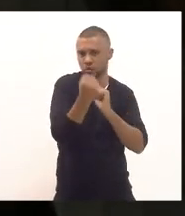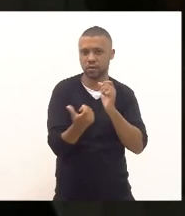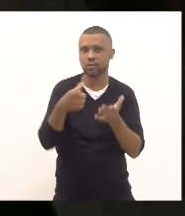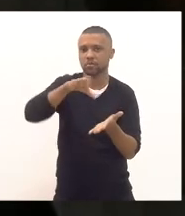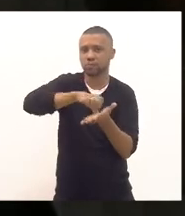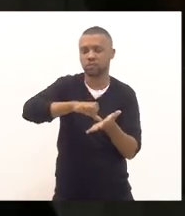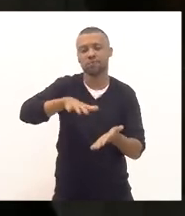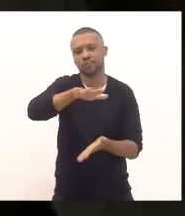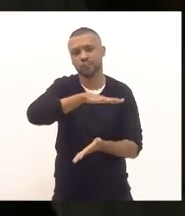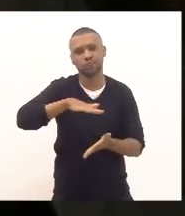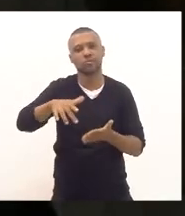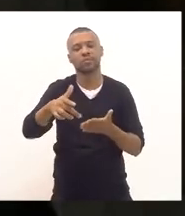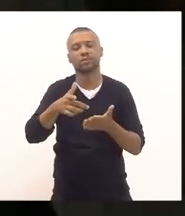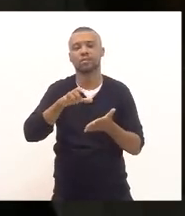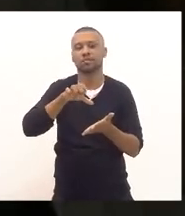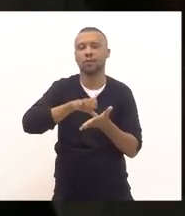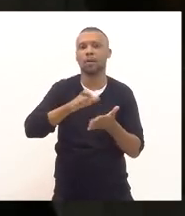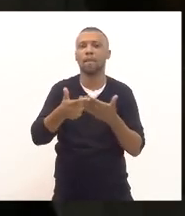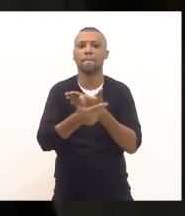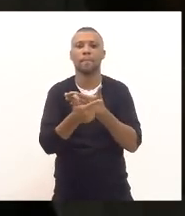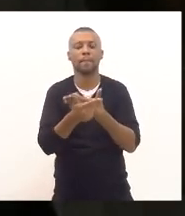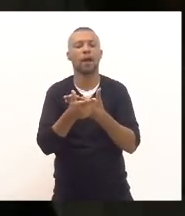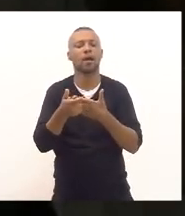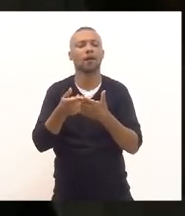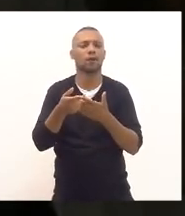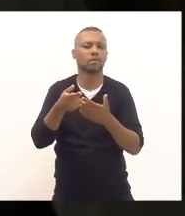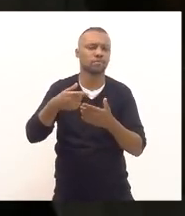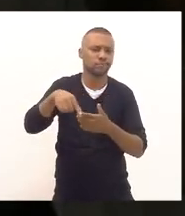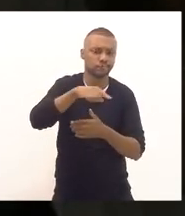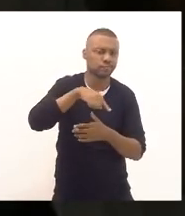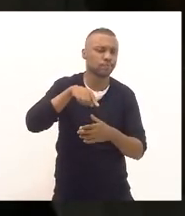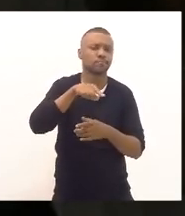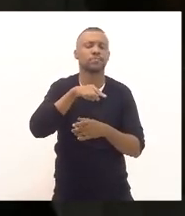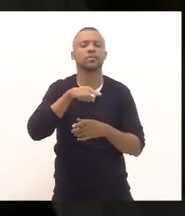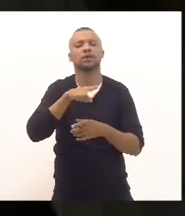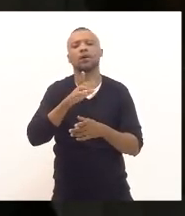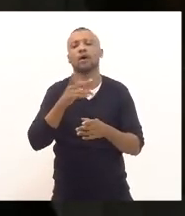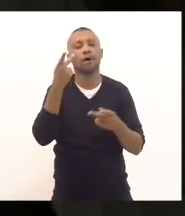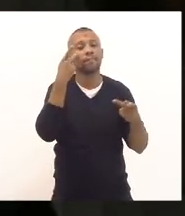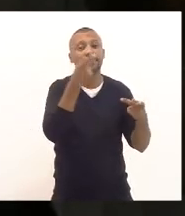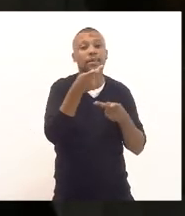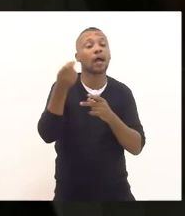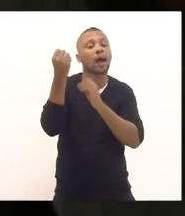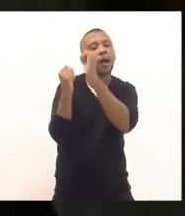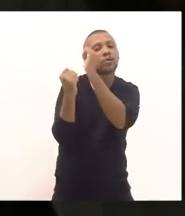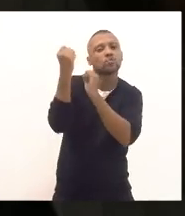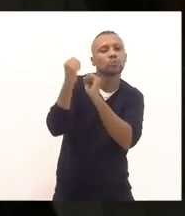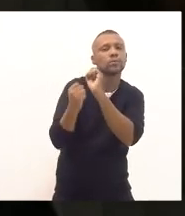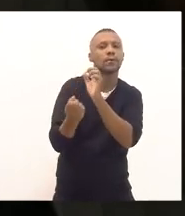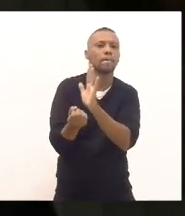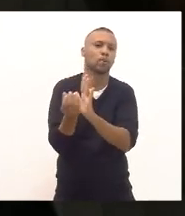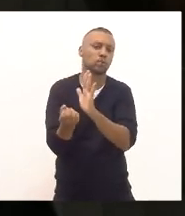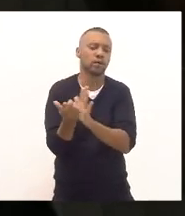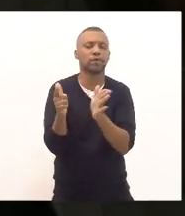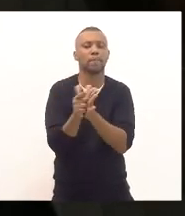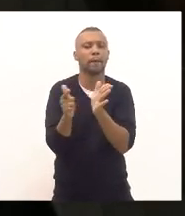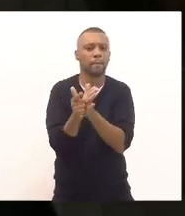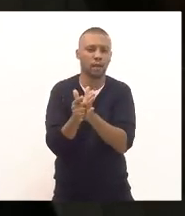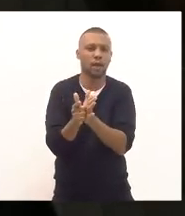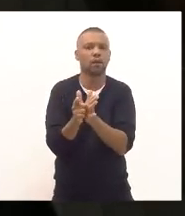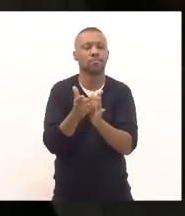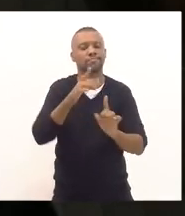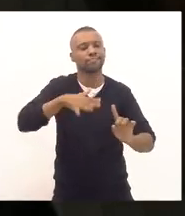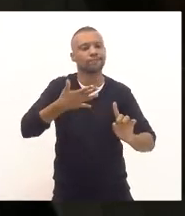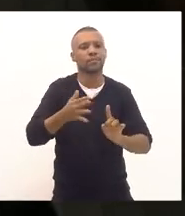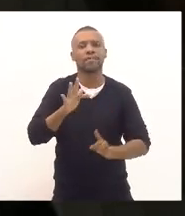setor é papeleiro eu fui pessoalmente Visitei a kopap um grande na grande indústria produtora de papel saiu daqui o